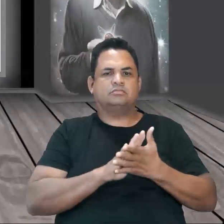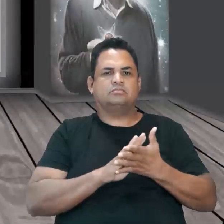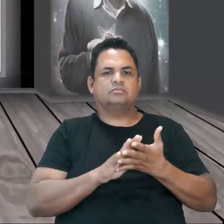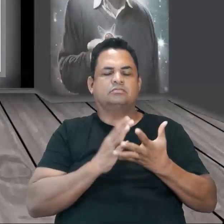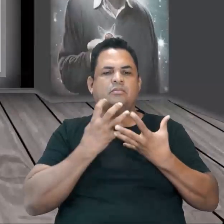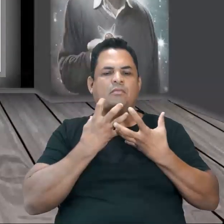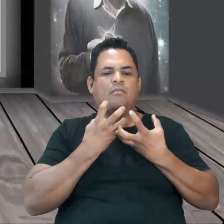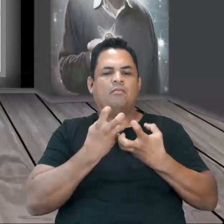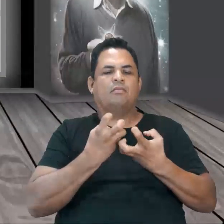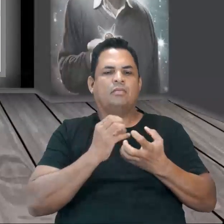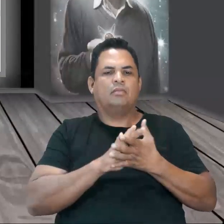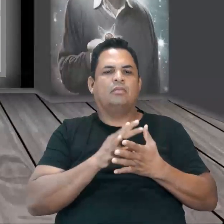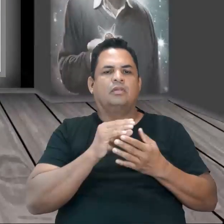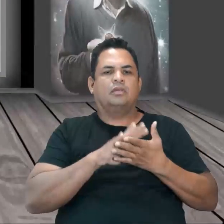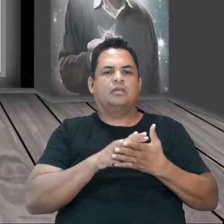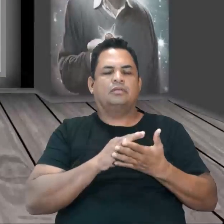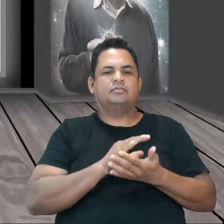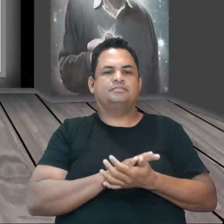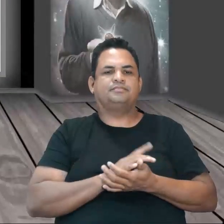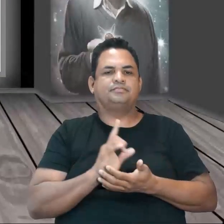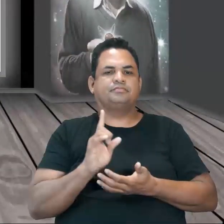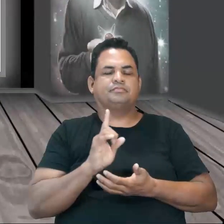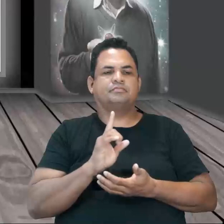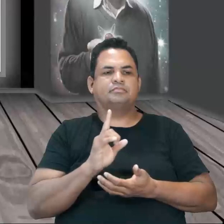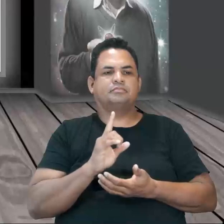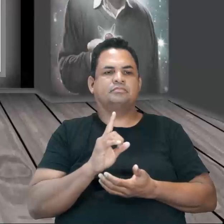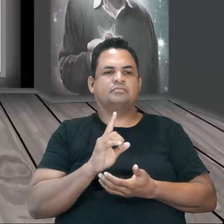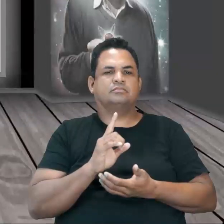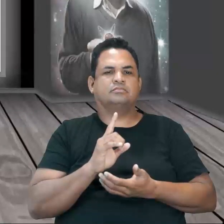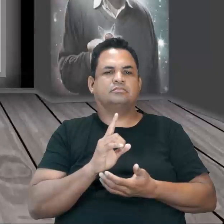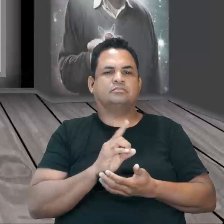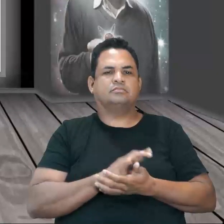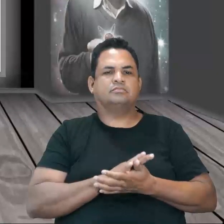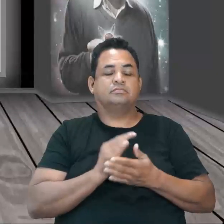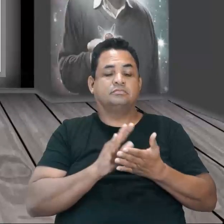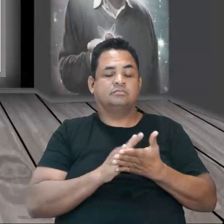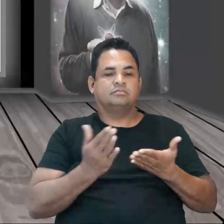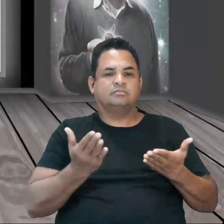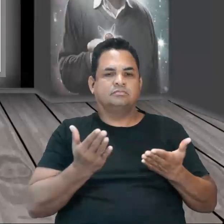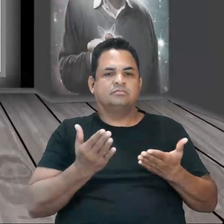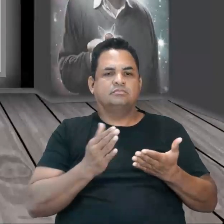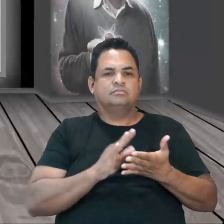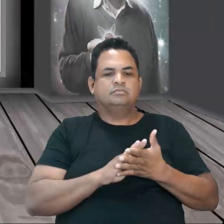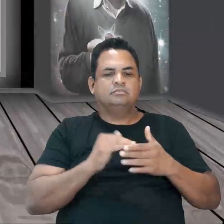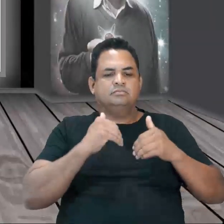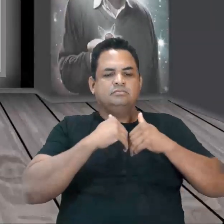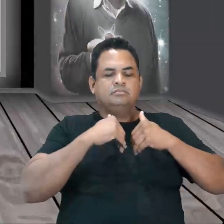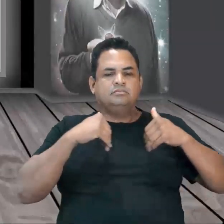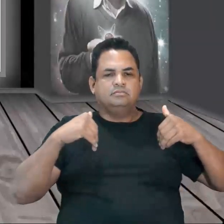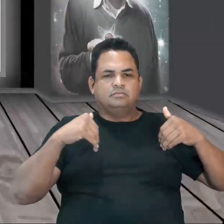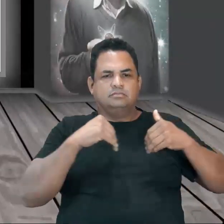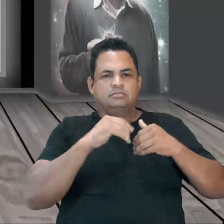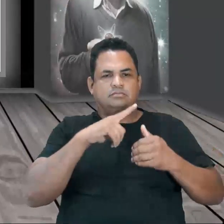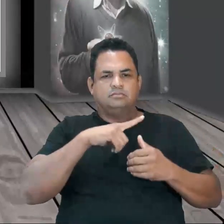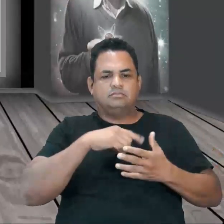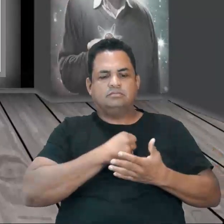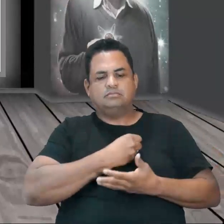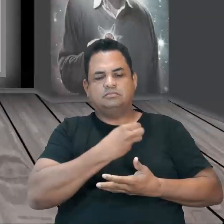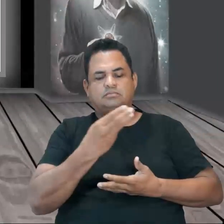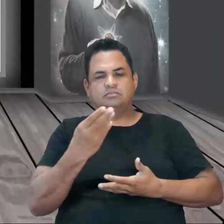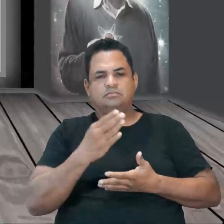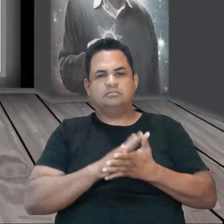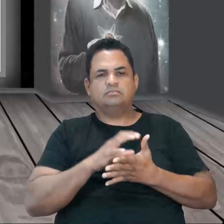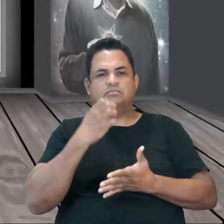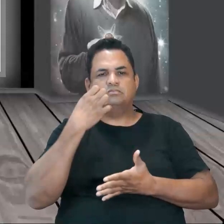canudo. É igual eu falei para vocês, não é que ele mesmo sendo isolante, ele tem uma quantidade de carga. Você consegue eletrizar, mas com